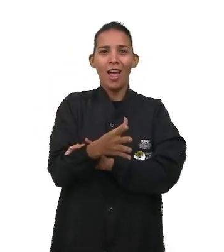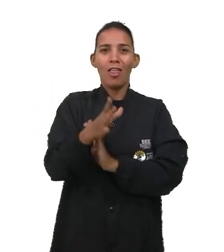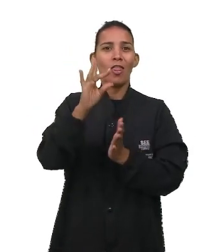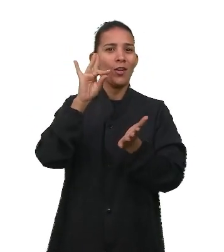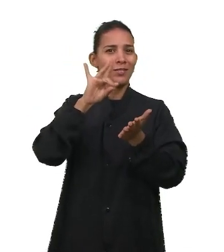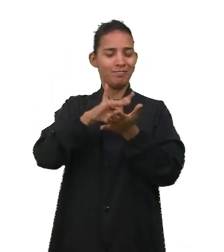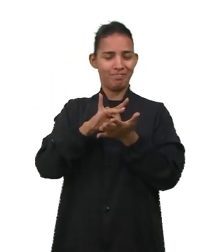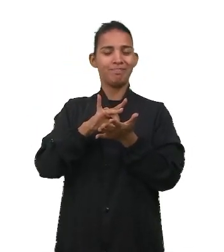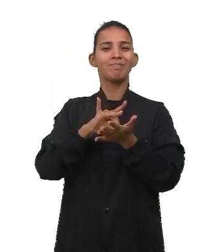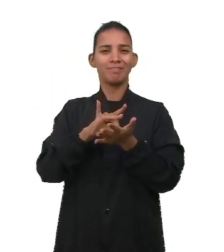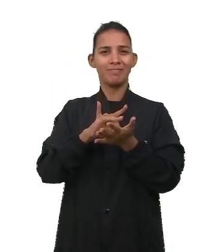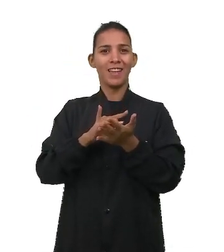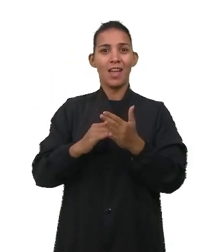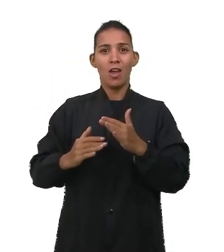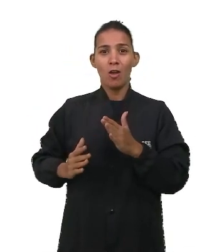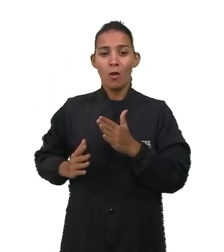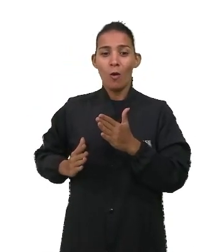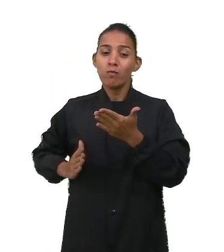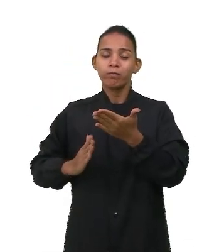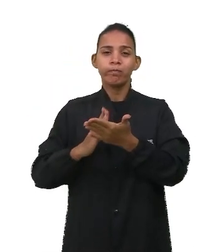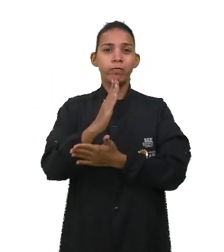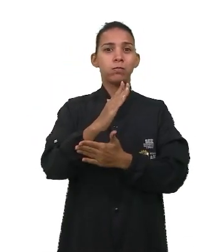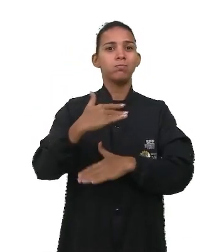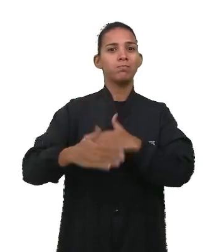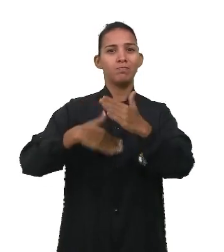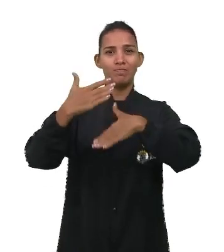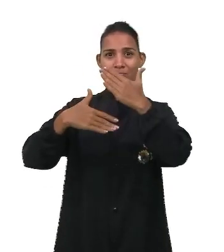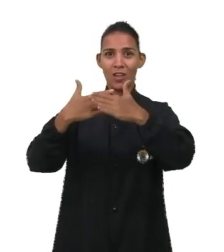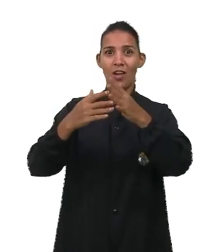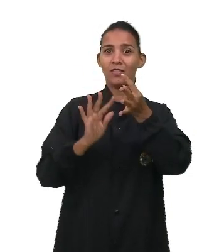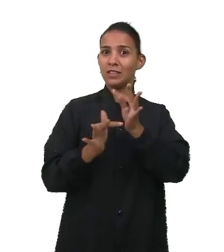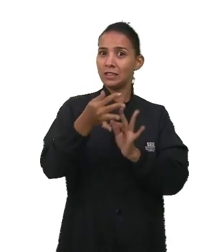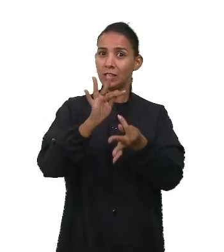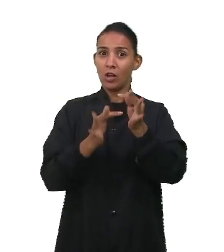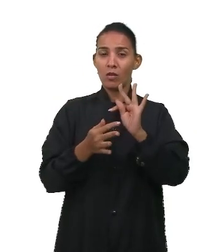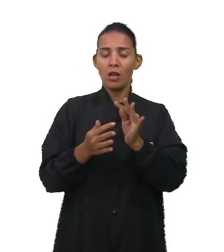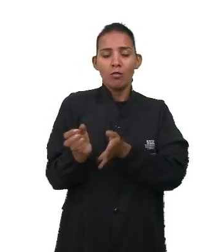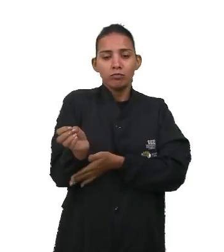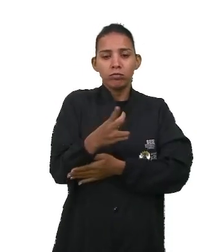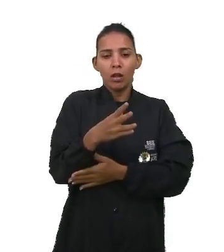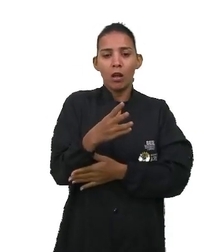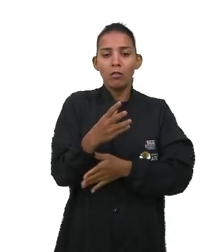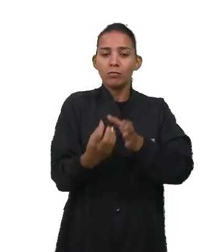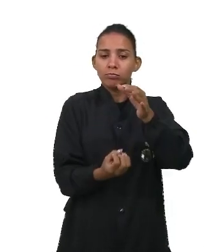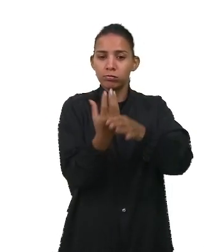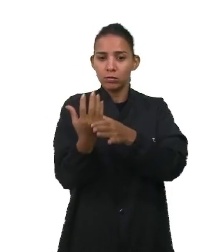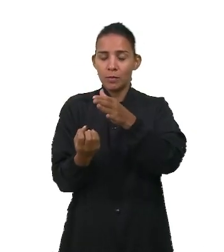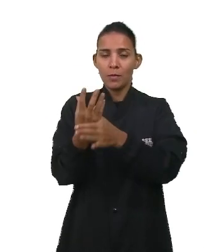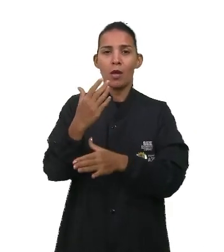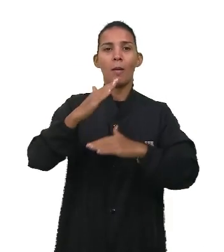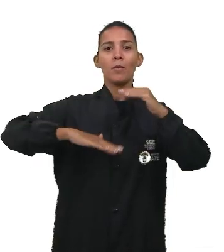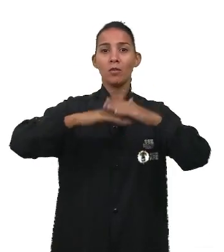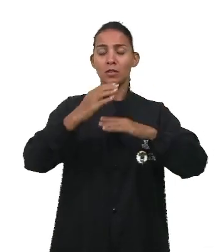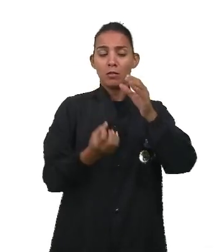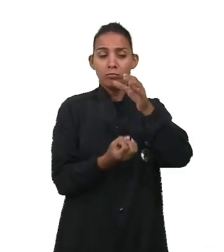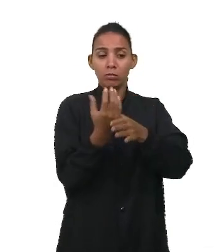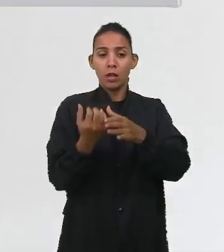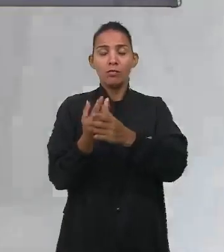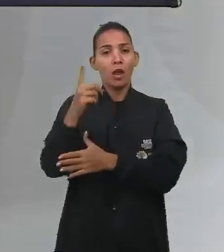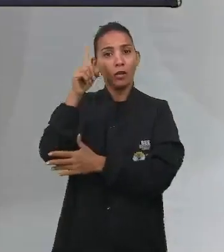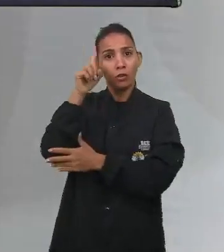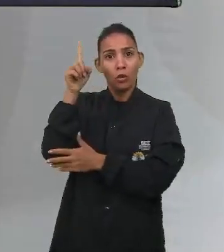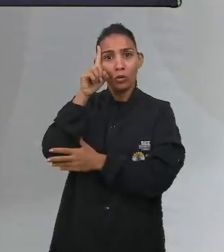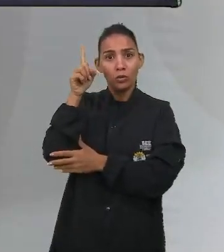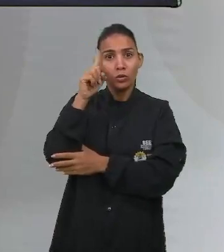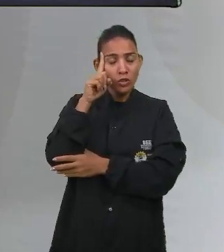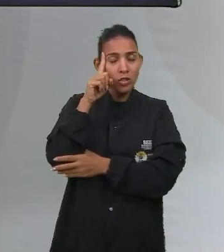realidade. Com o avanço tecnológico, novas profissões surgem e as habilidades necessárias para o sucesso